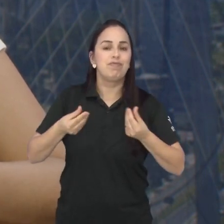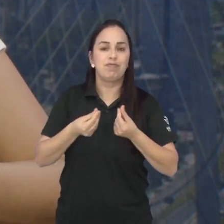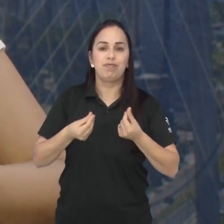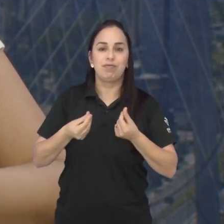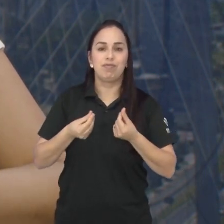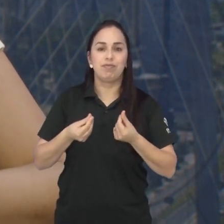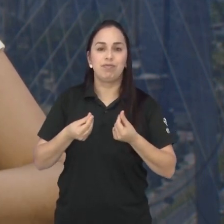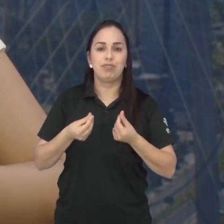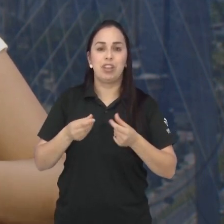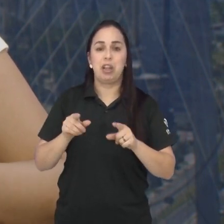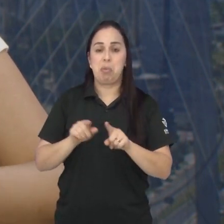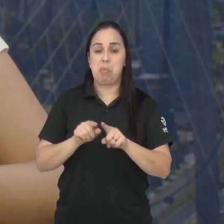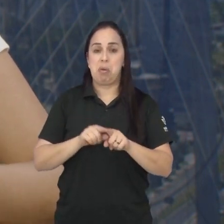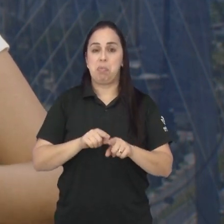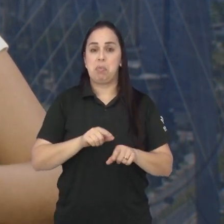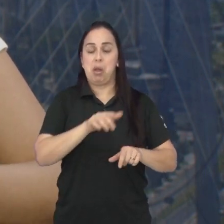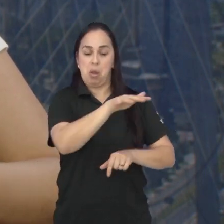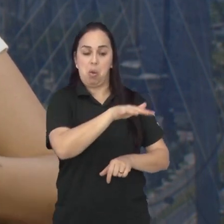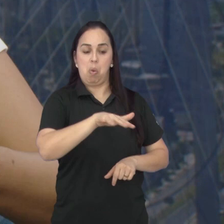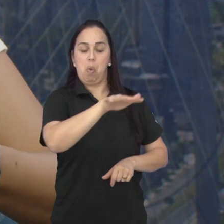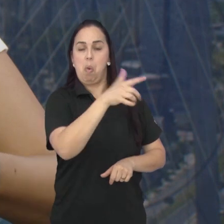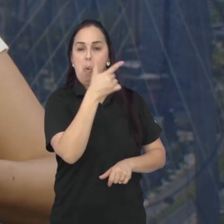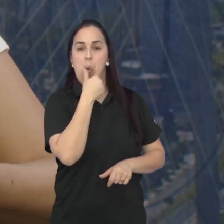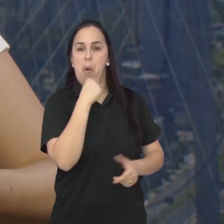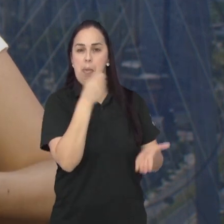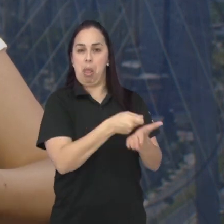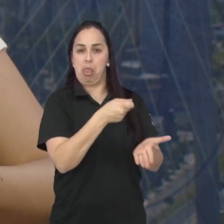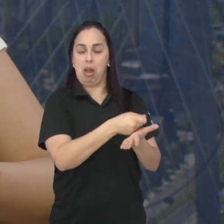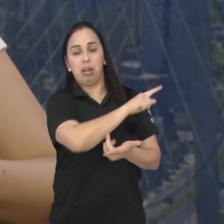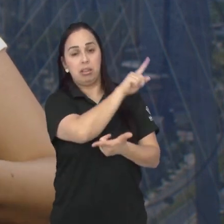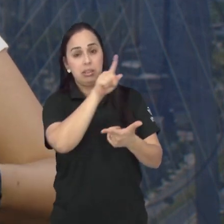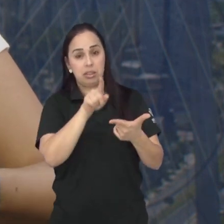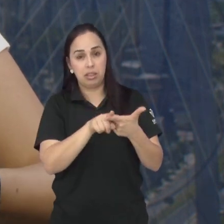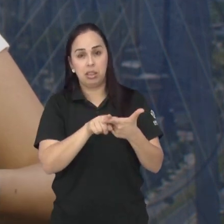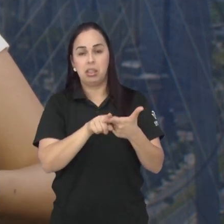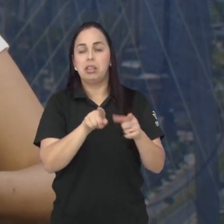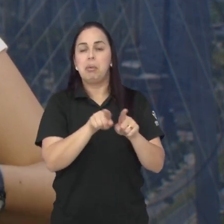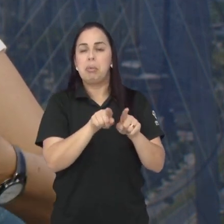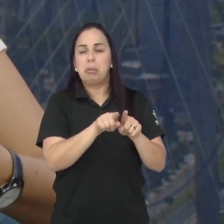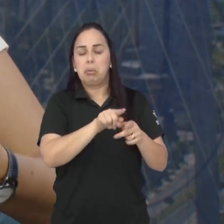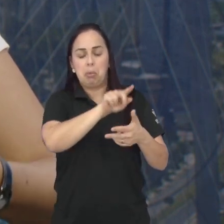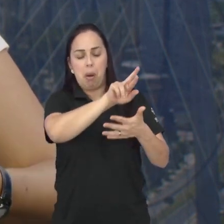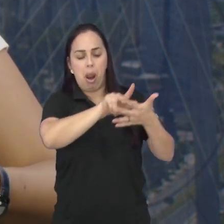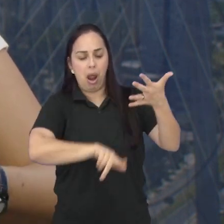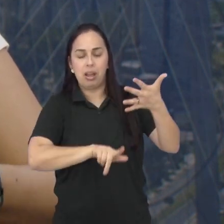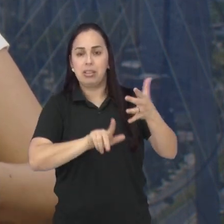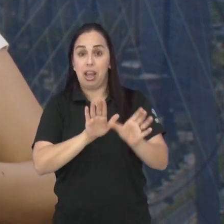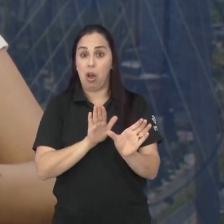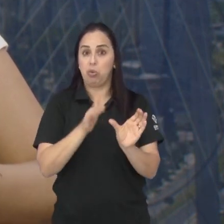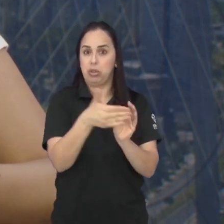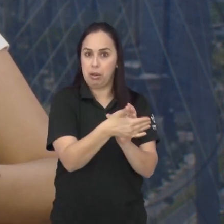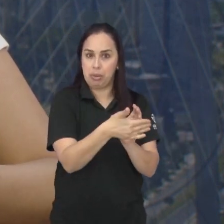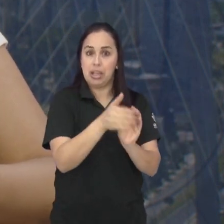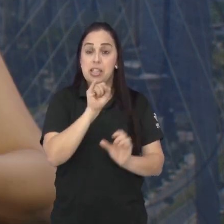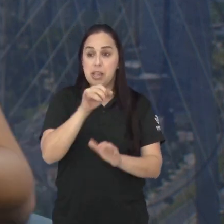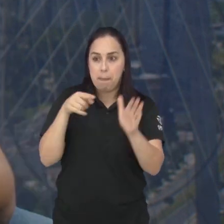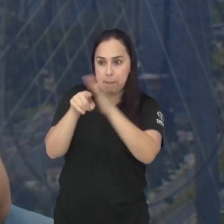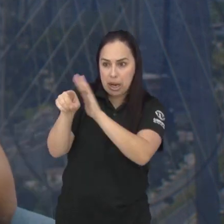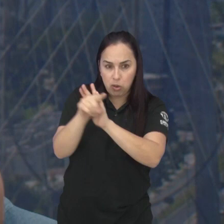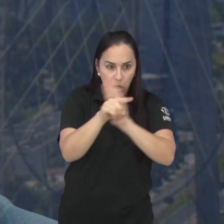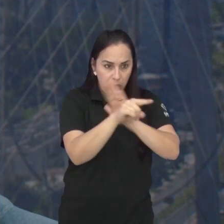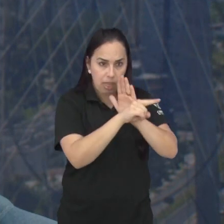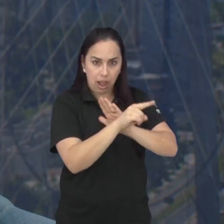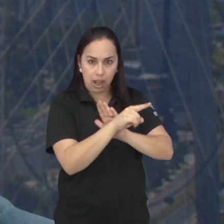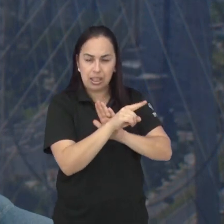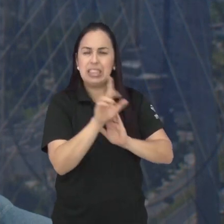da dominação masculina, do patriarcado e por aí vai. Que eu acho que também são termos que, se a gente sair ali na rua perguntando, você sabe o